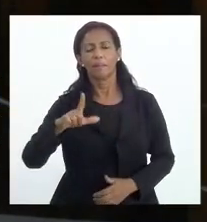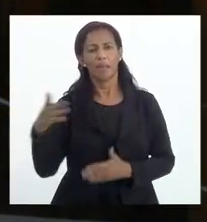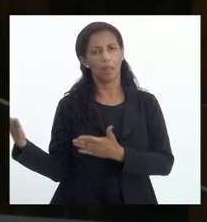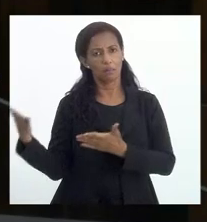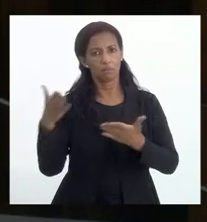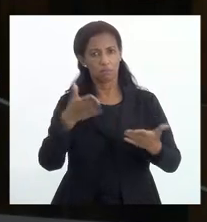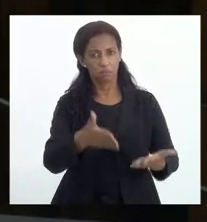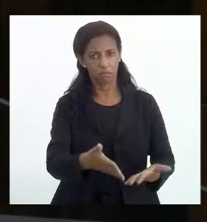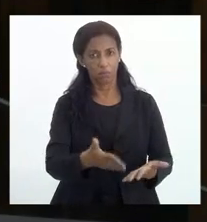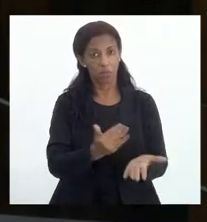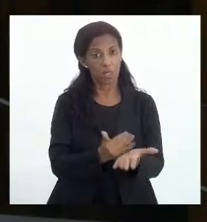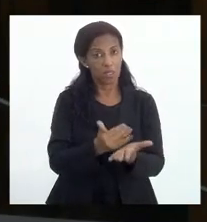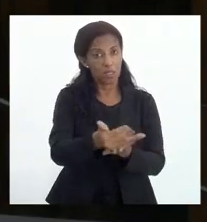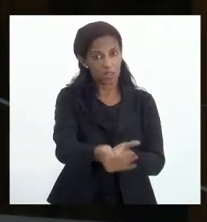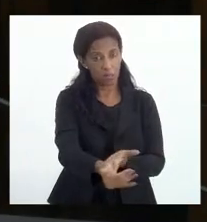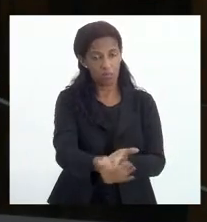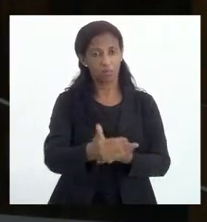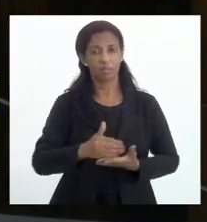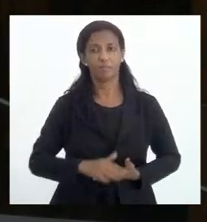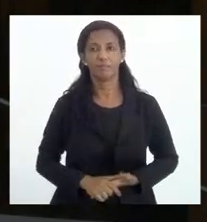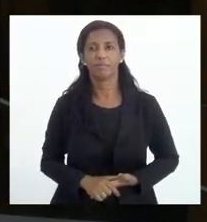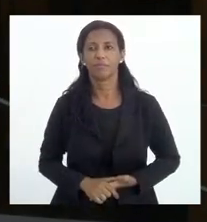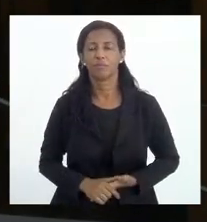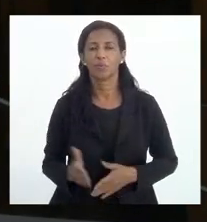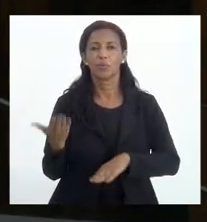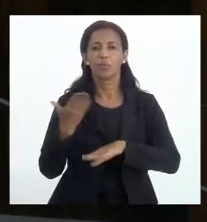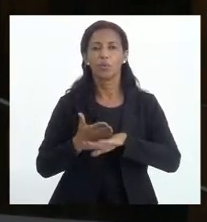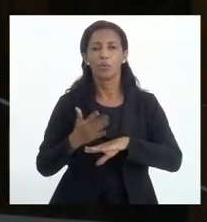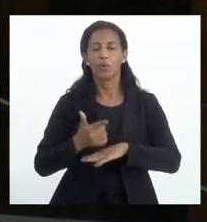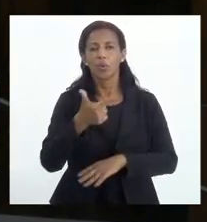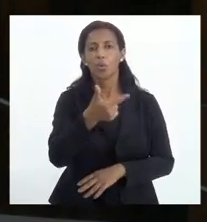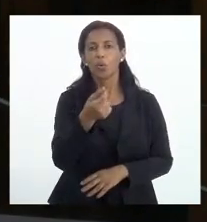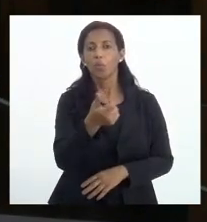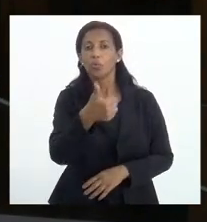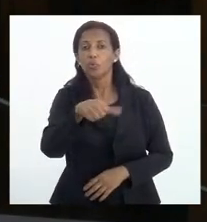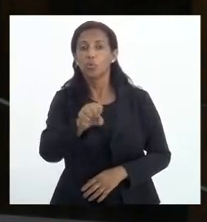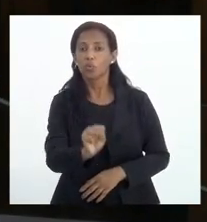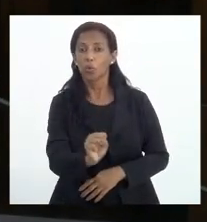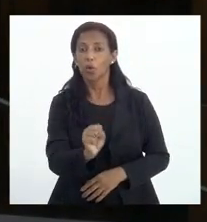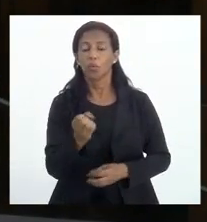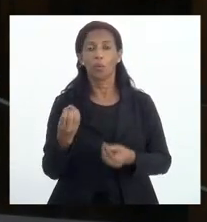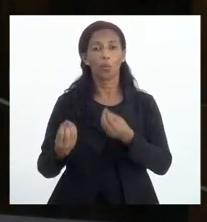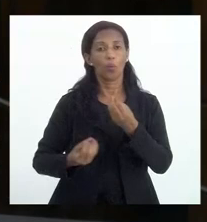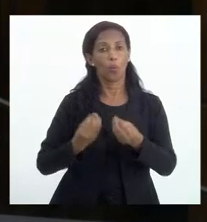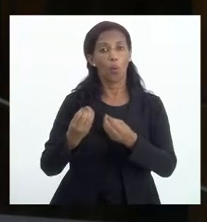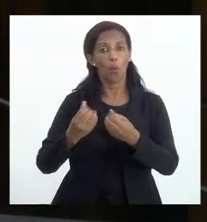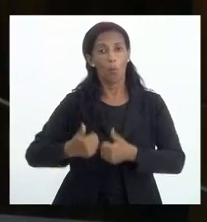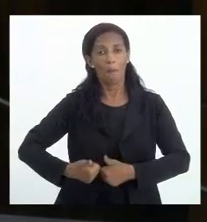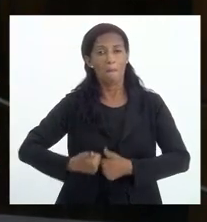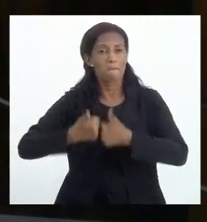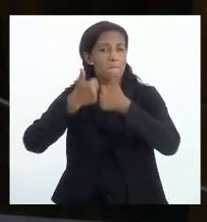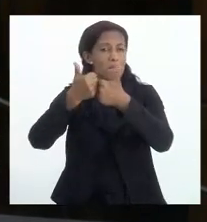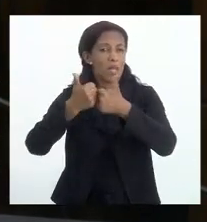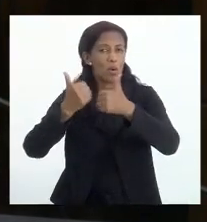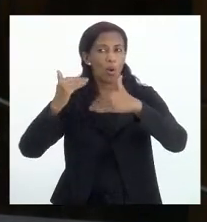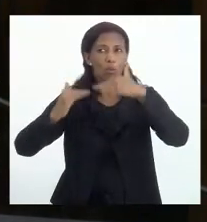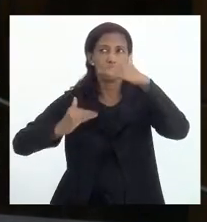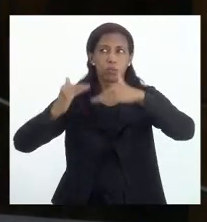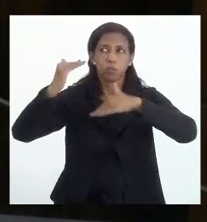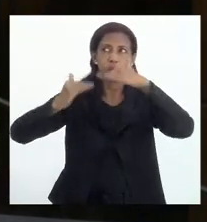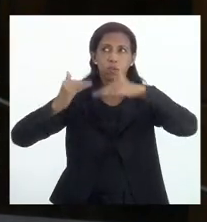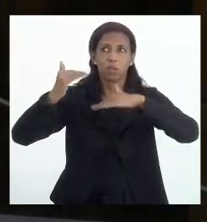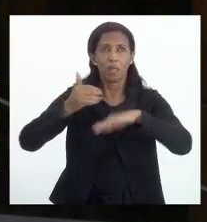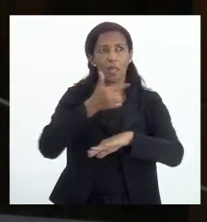trazido inicialmente o exercício de 2018 como o melhor exercício empenhado